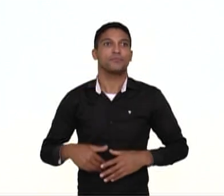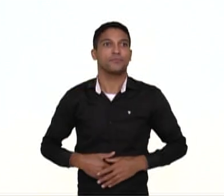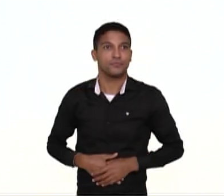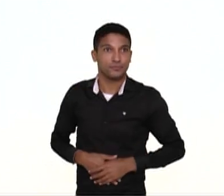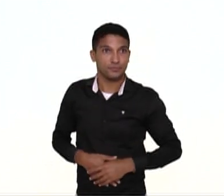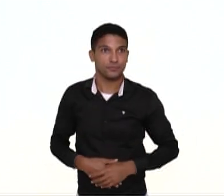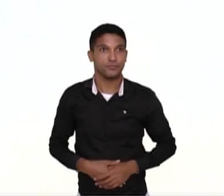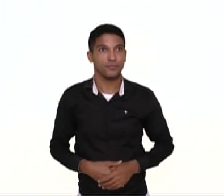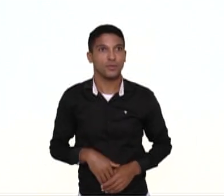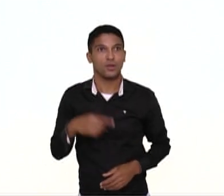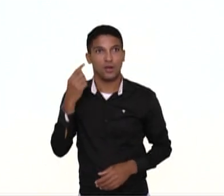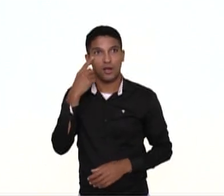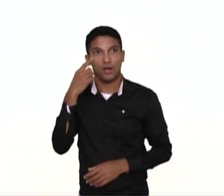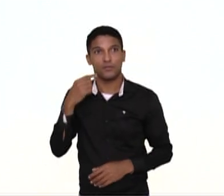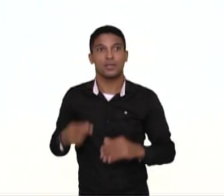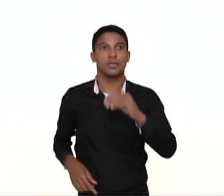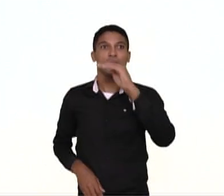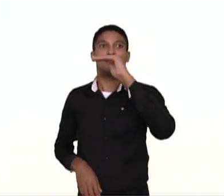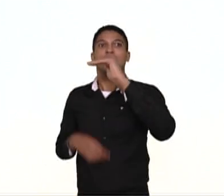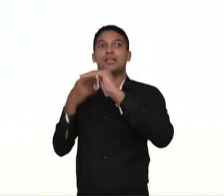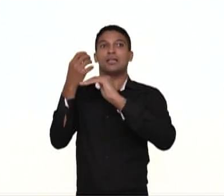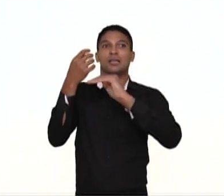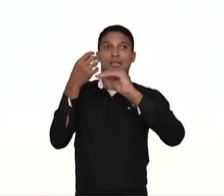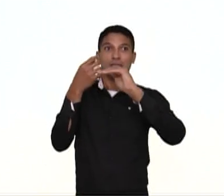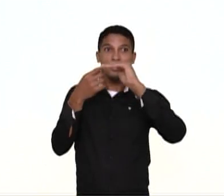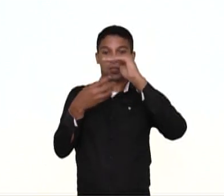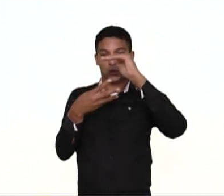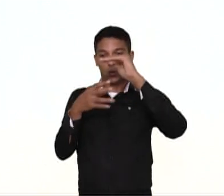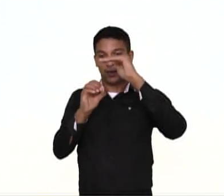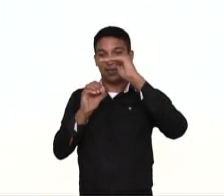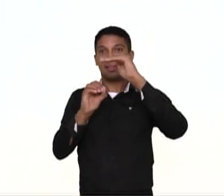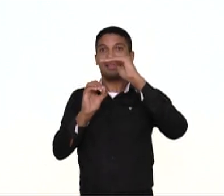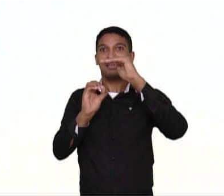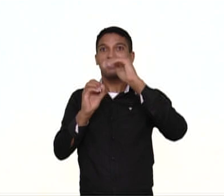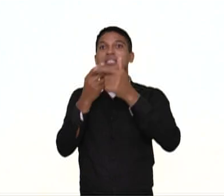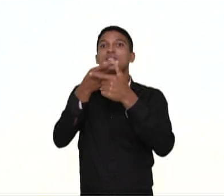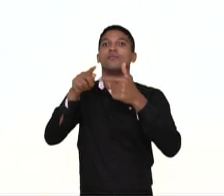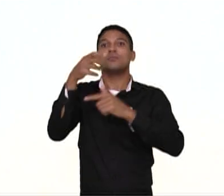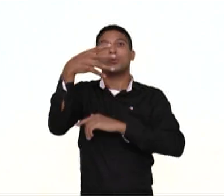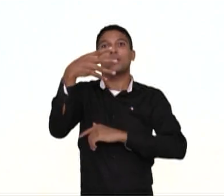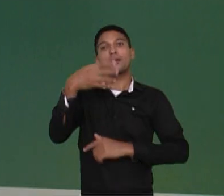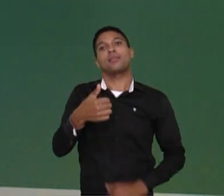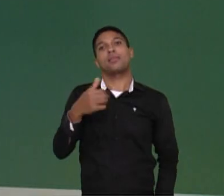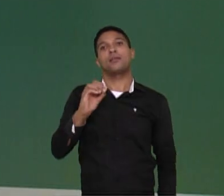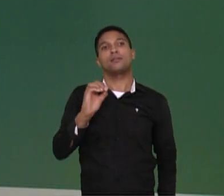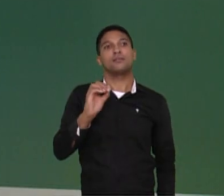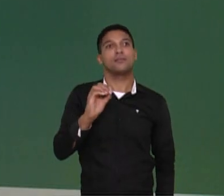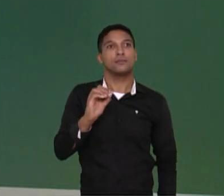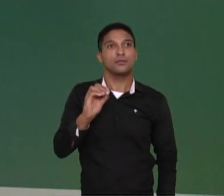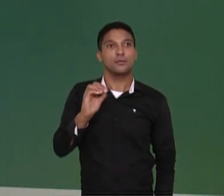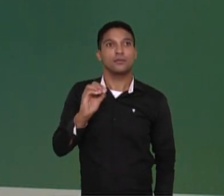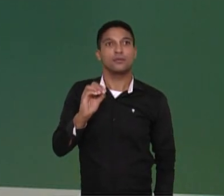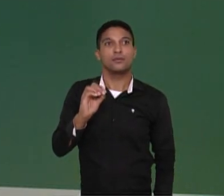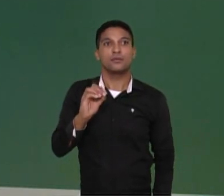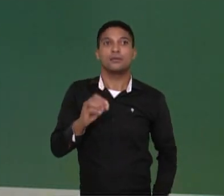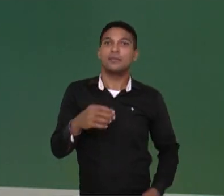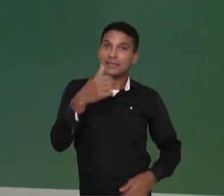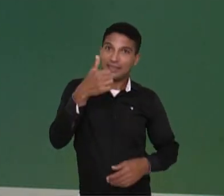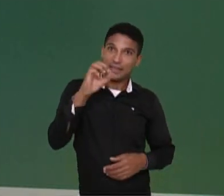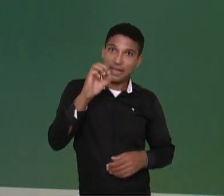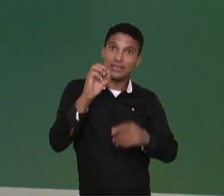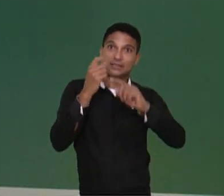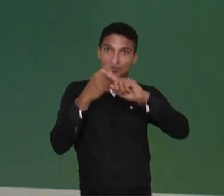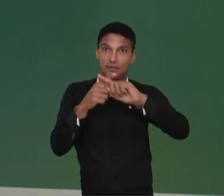para 8. 40, quando divide por 4, dá 10. E aí aparece para você aquele fator, né? 10 vezes 3,